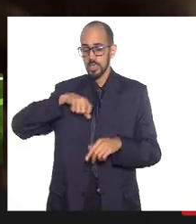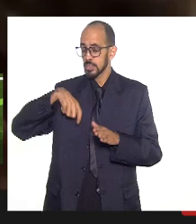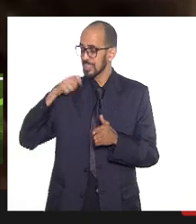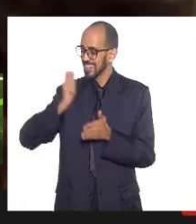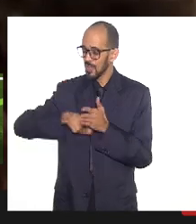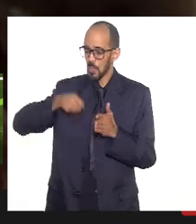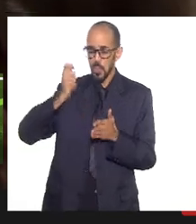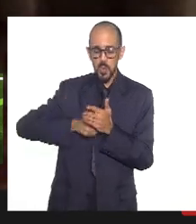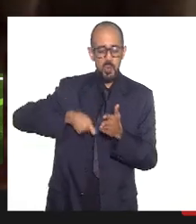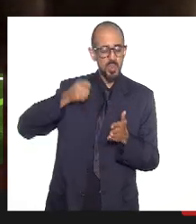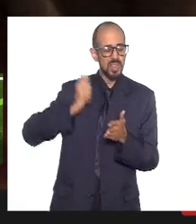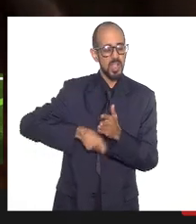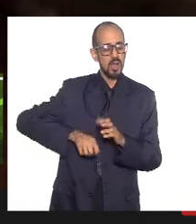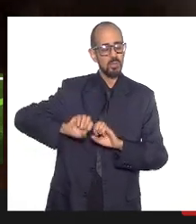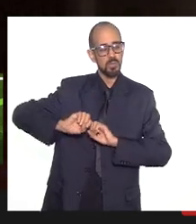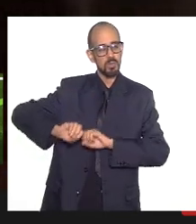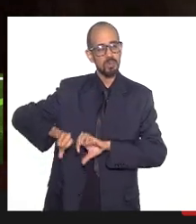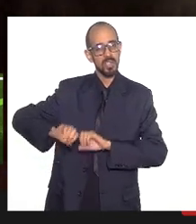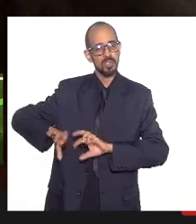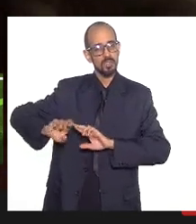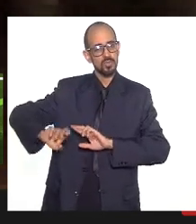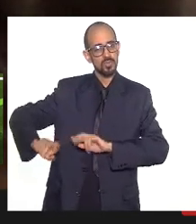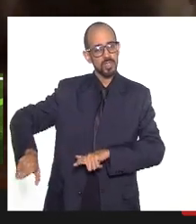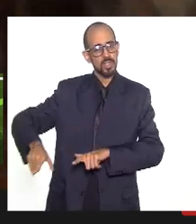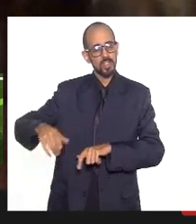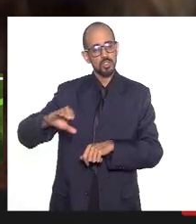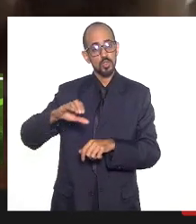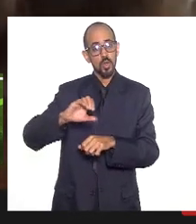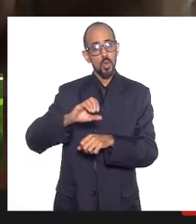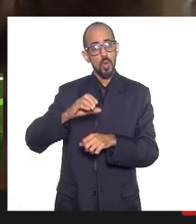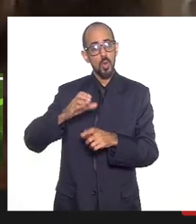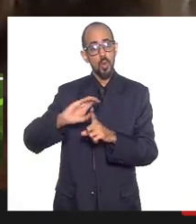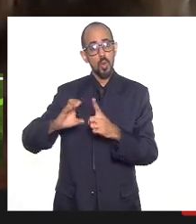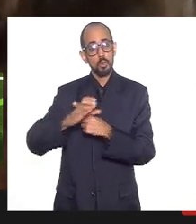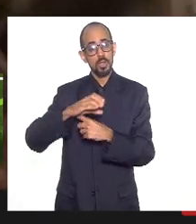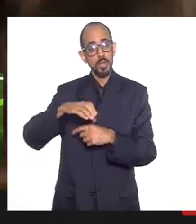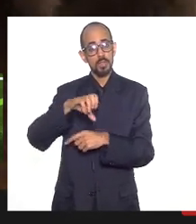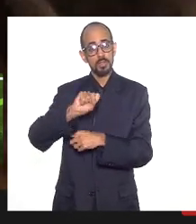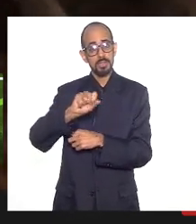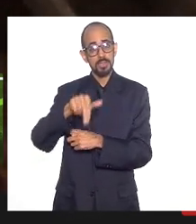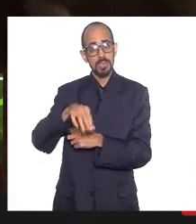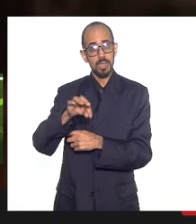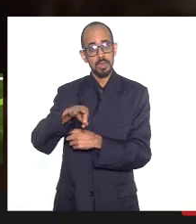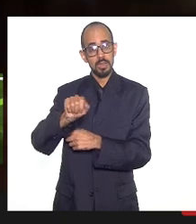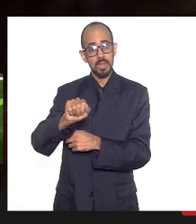pela educação diferenciada. O Quilombo Santa Rita do Bracuí,